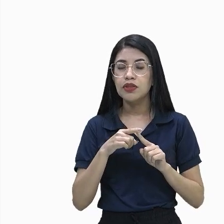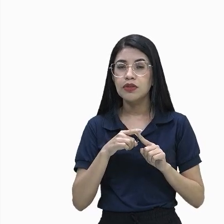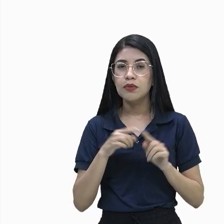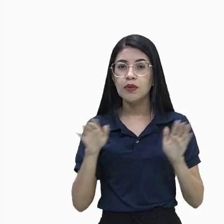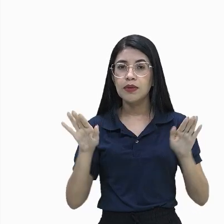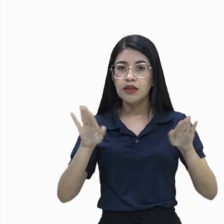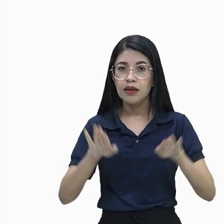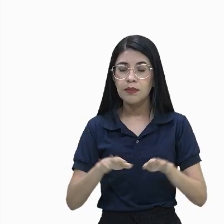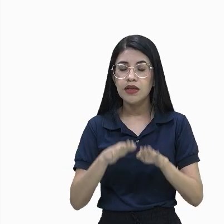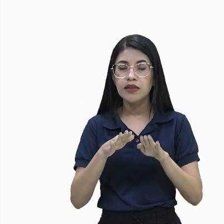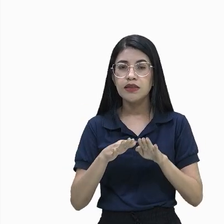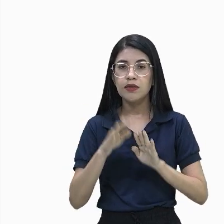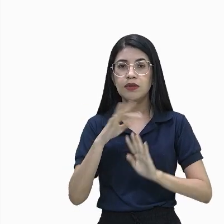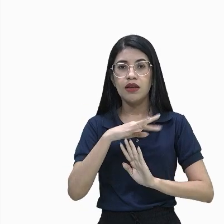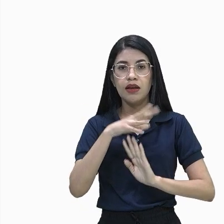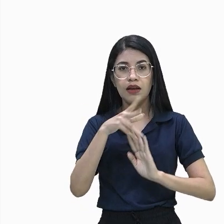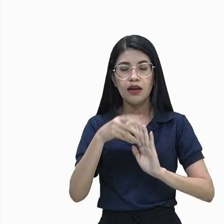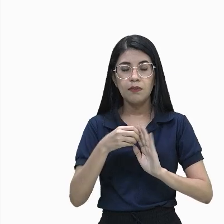da Amazônia